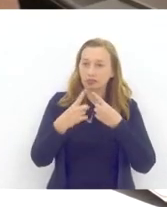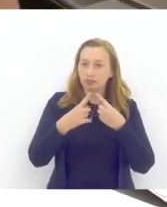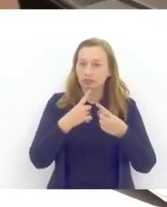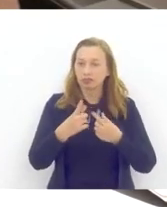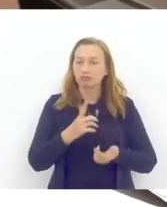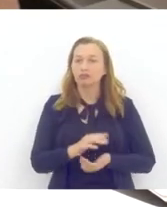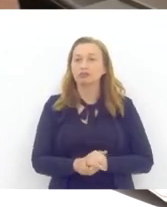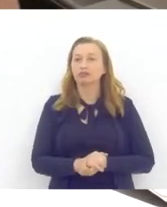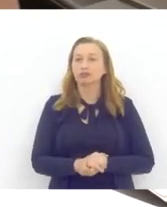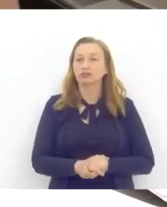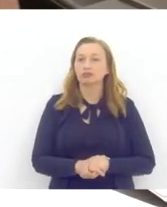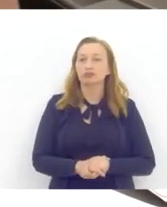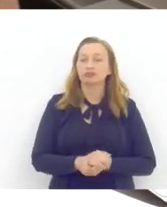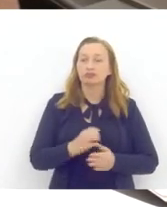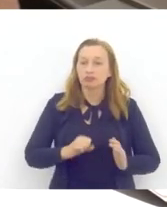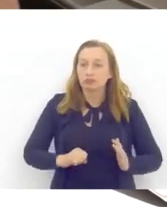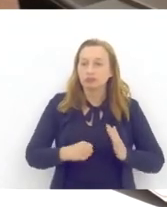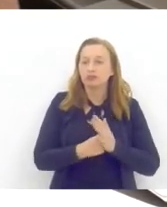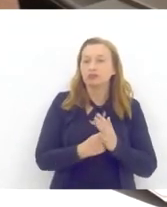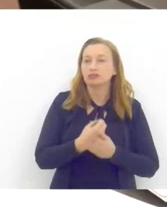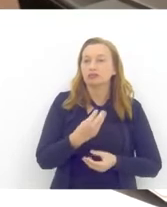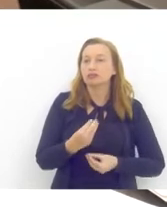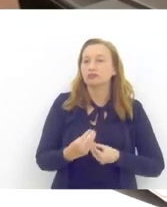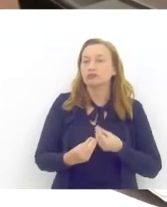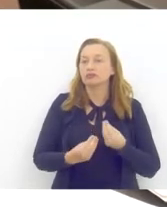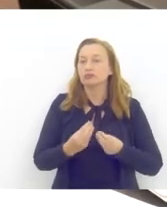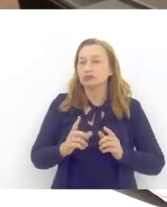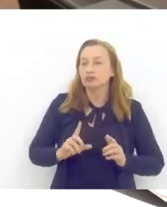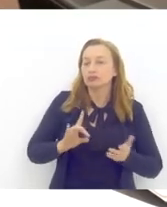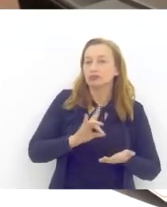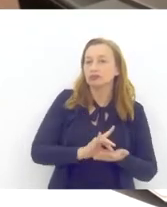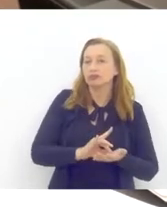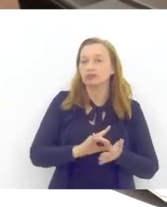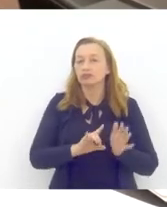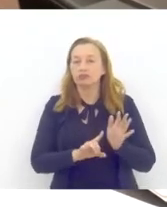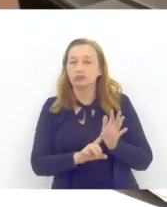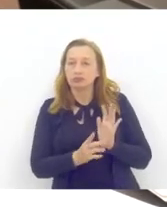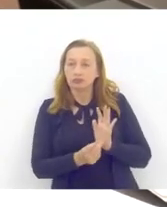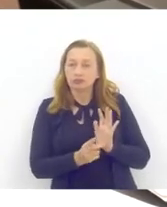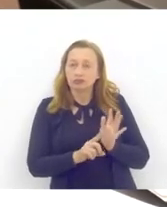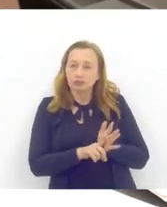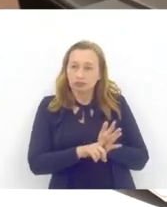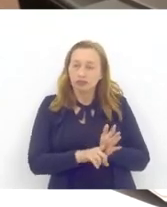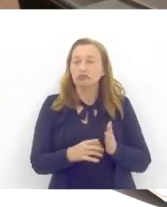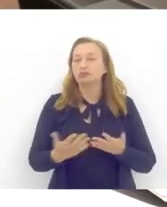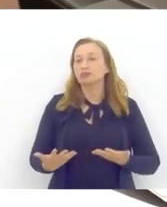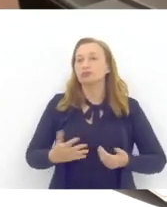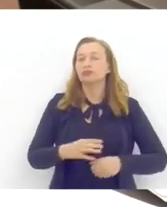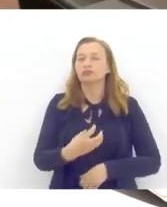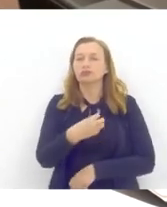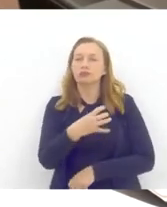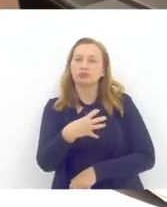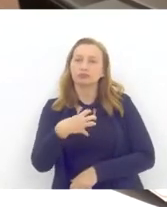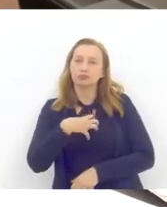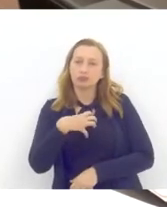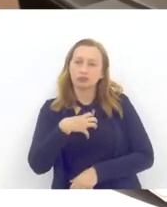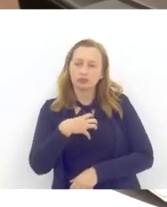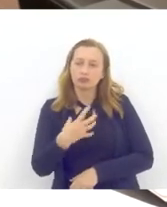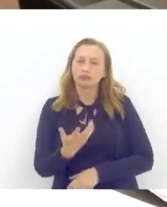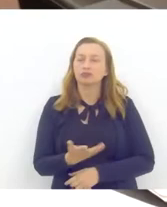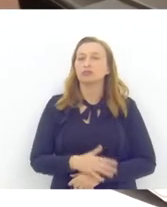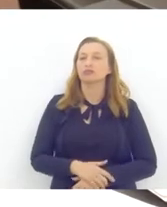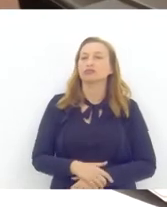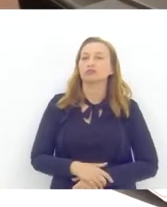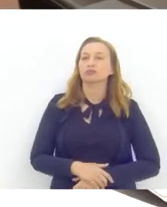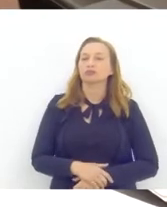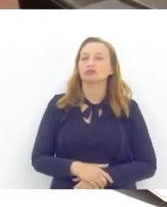bastante estruturante que impacta sobremaneira na realidade fiscal dos entes. E aí, nesse sentido, em relação